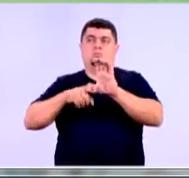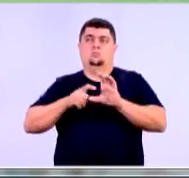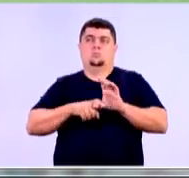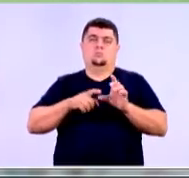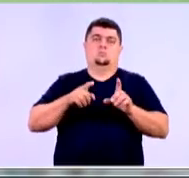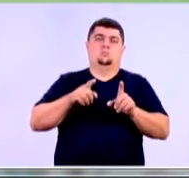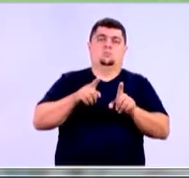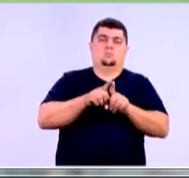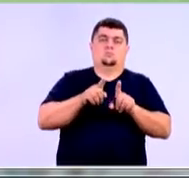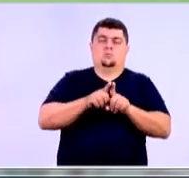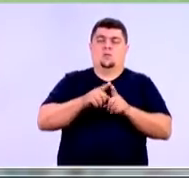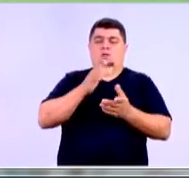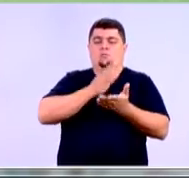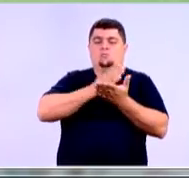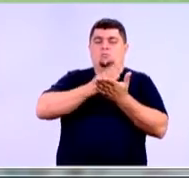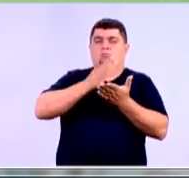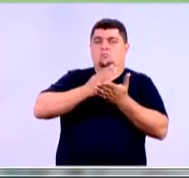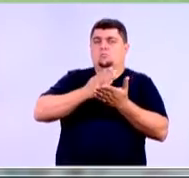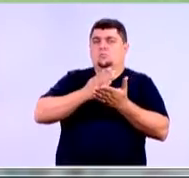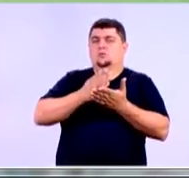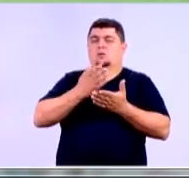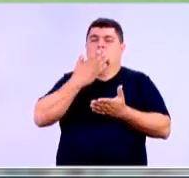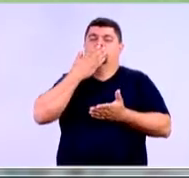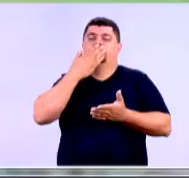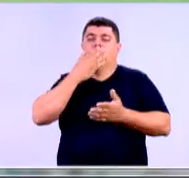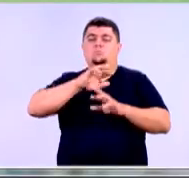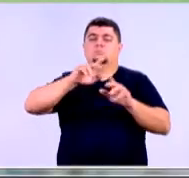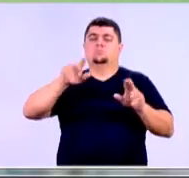ver com o prazo, né? O tipo de...